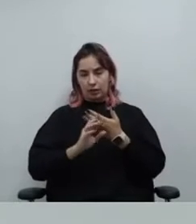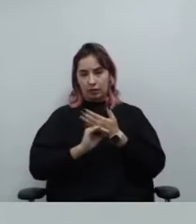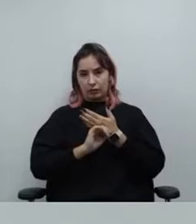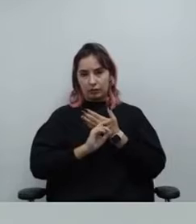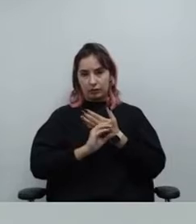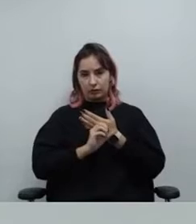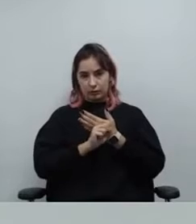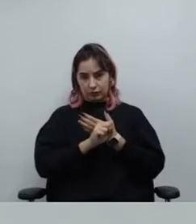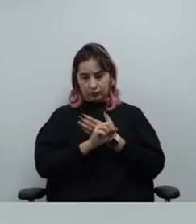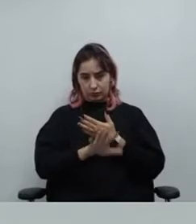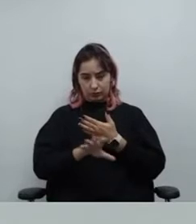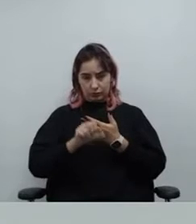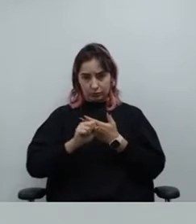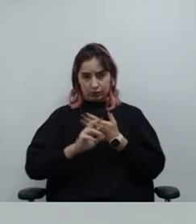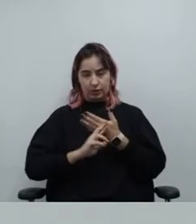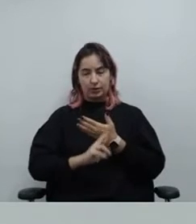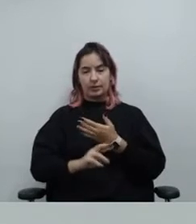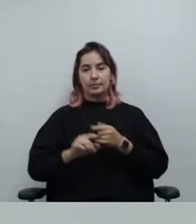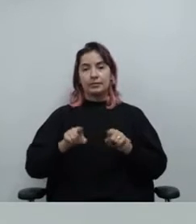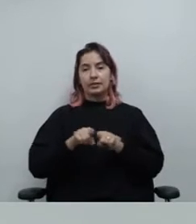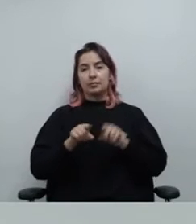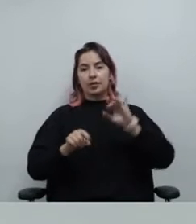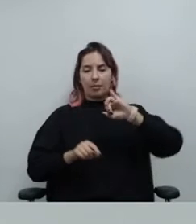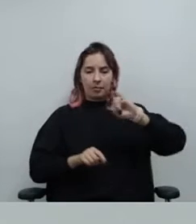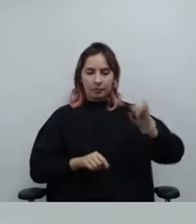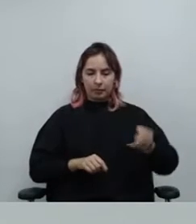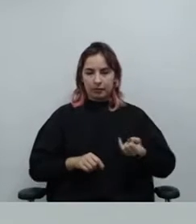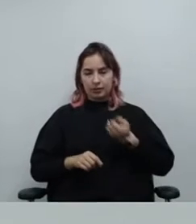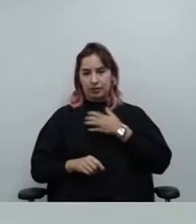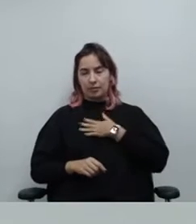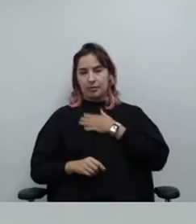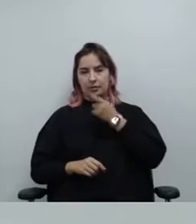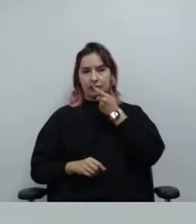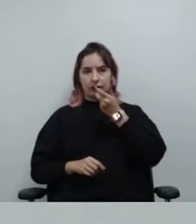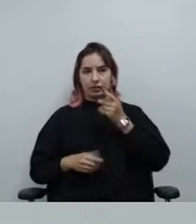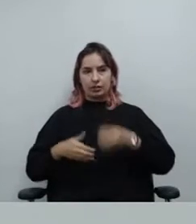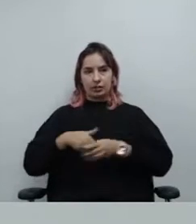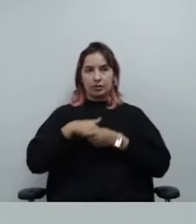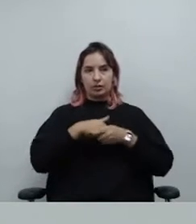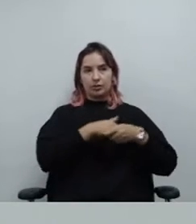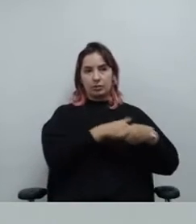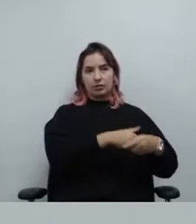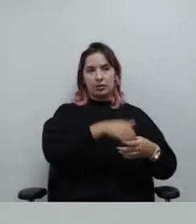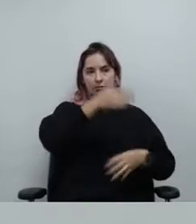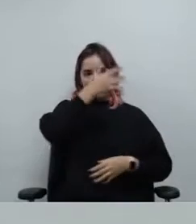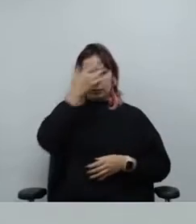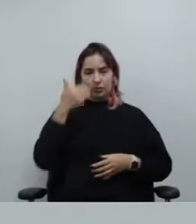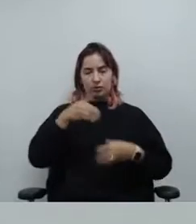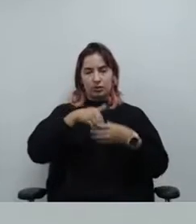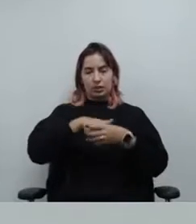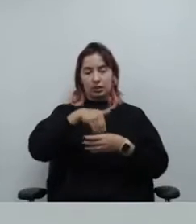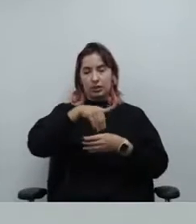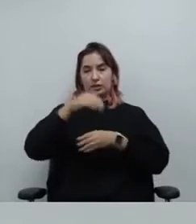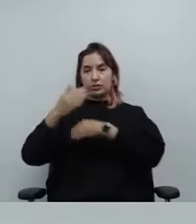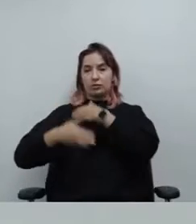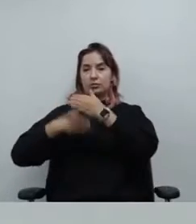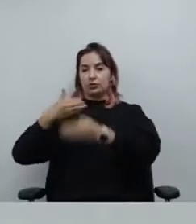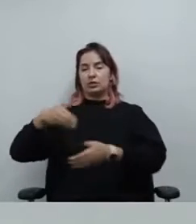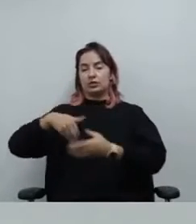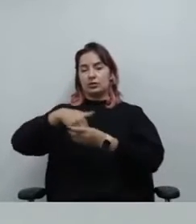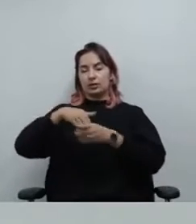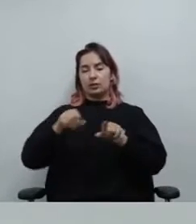APADEP, aproveitar também aqui a minha fala para cumprimentar as pessoas eleitas neste processo eleitoral e também